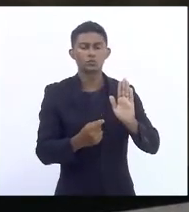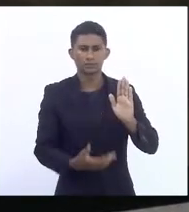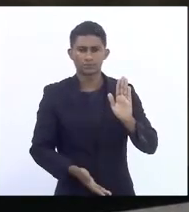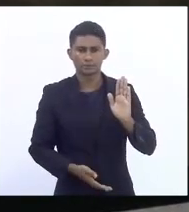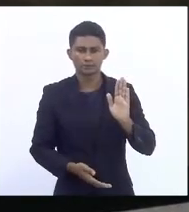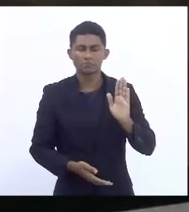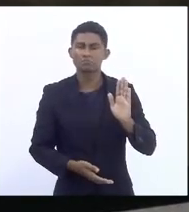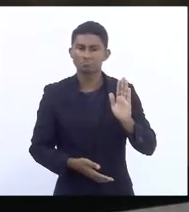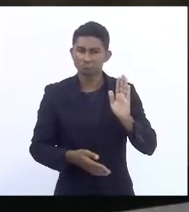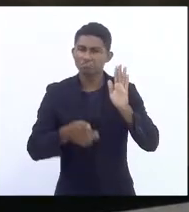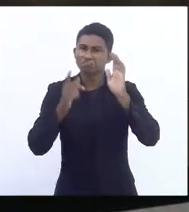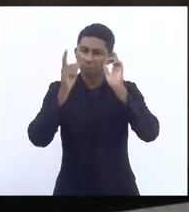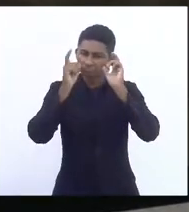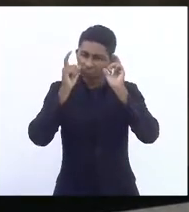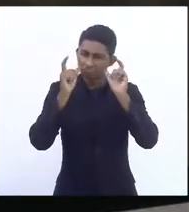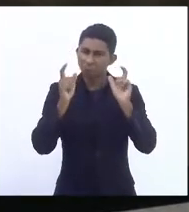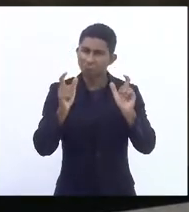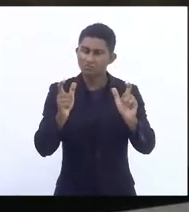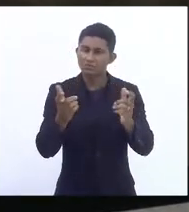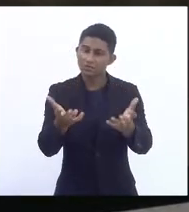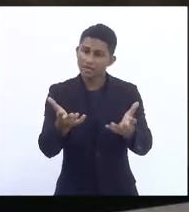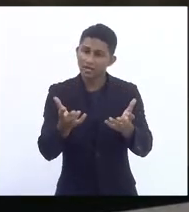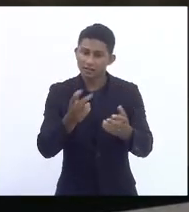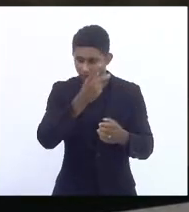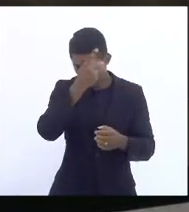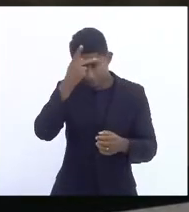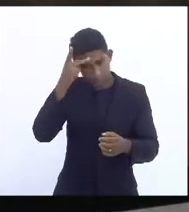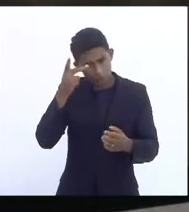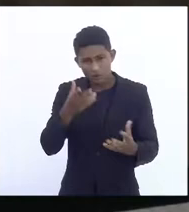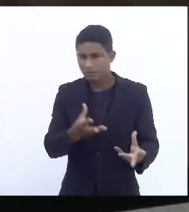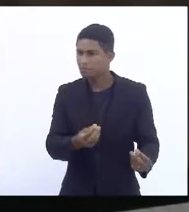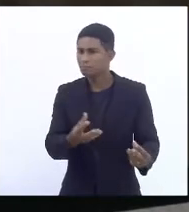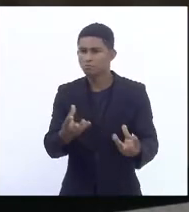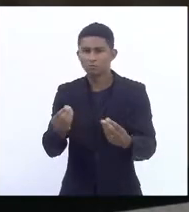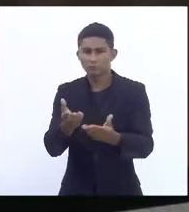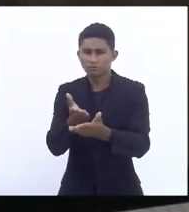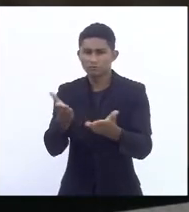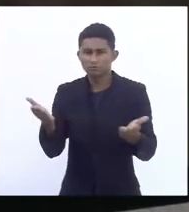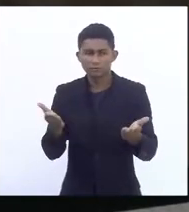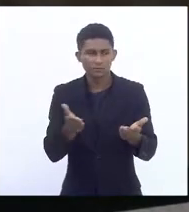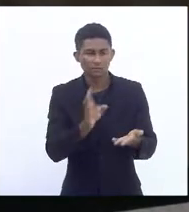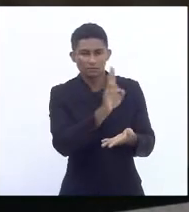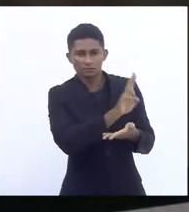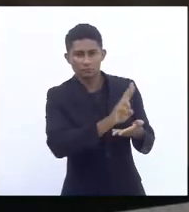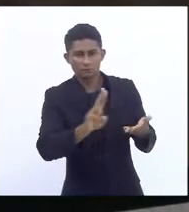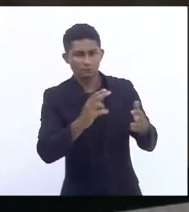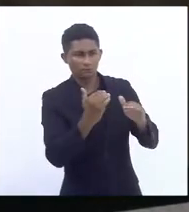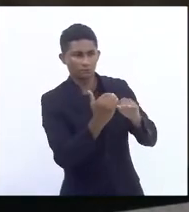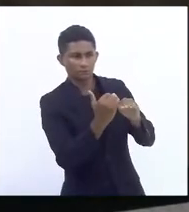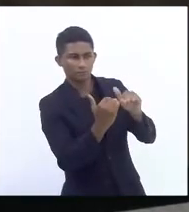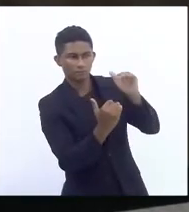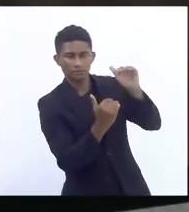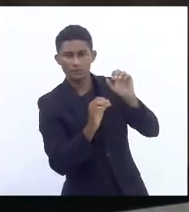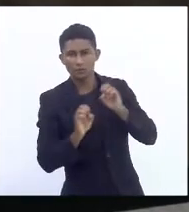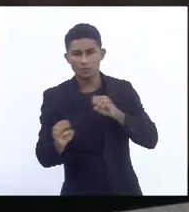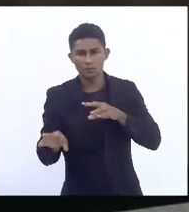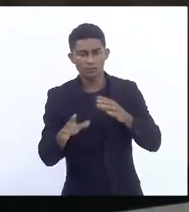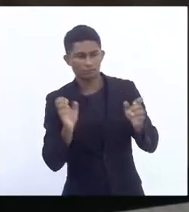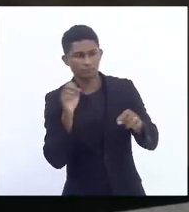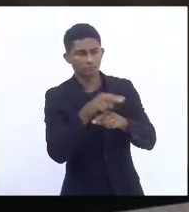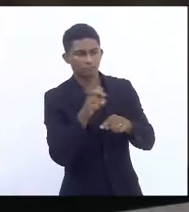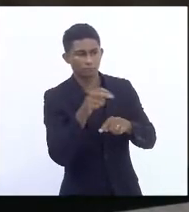busca fortalecer o acesso ao ensino superior. Por outro lado, nos coloca num debate que não é simples na educação,